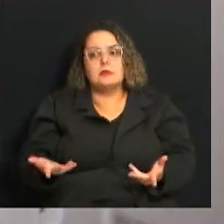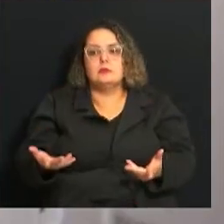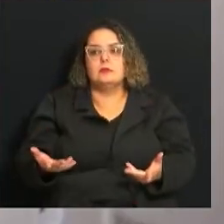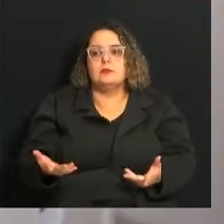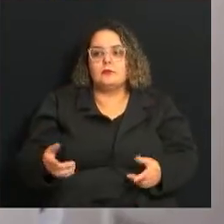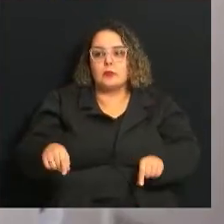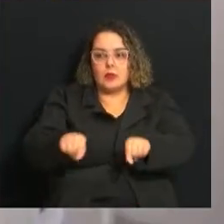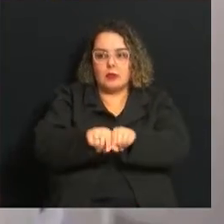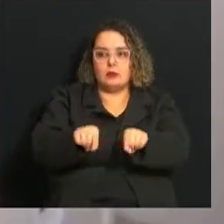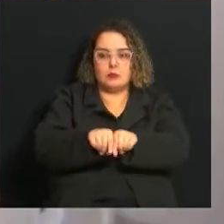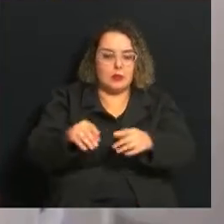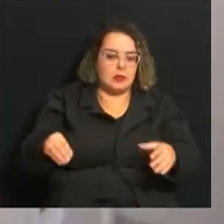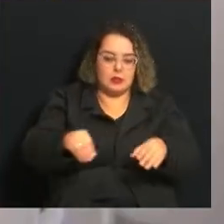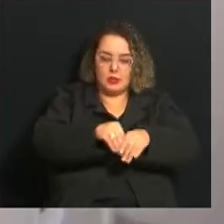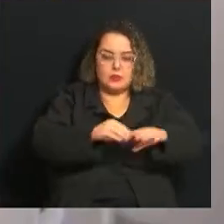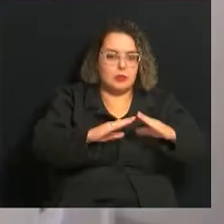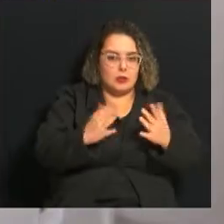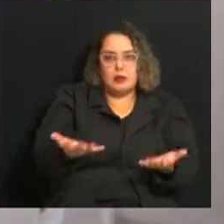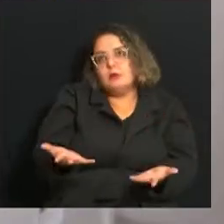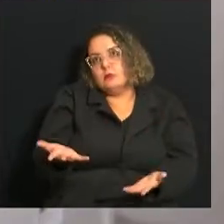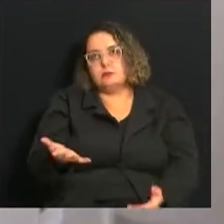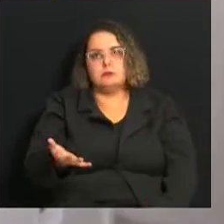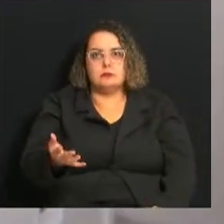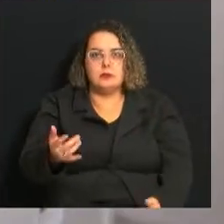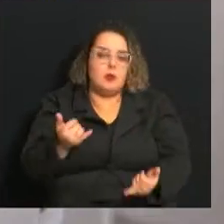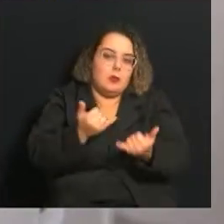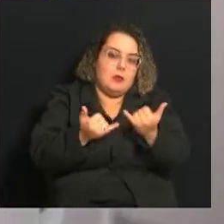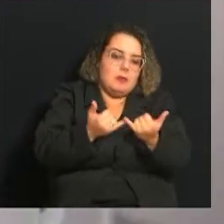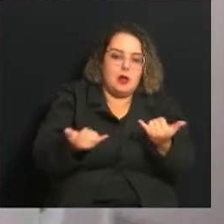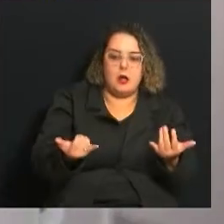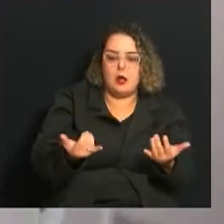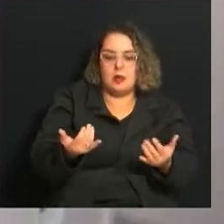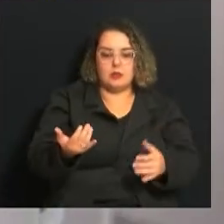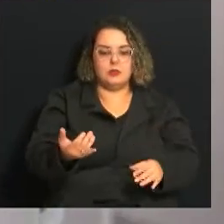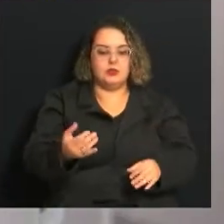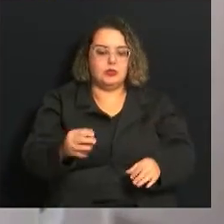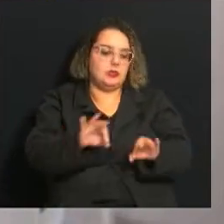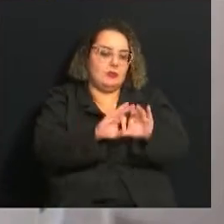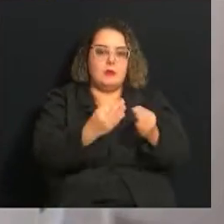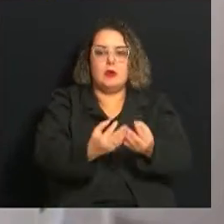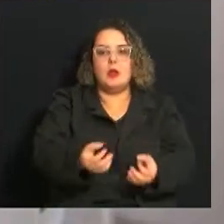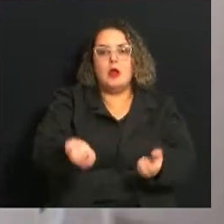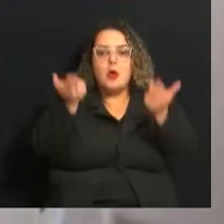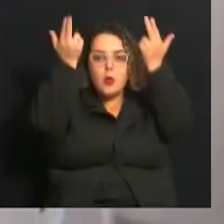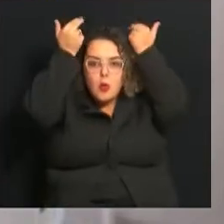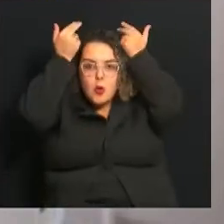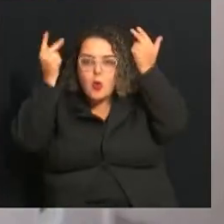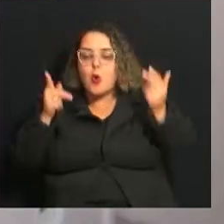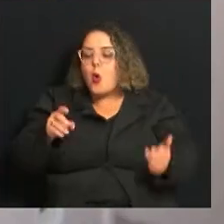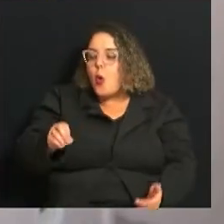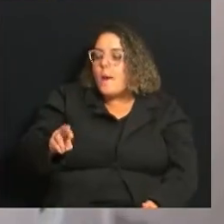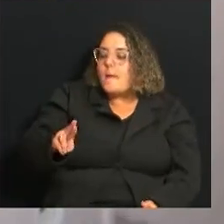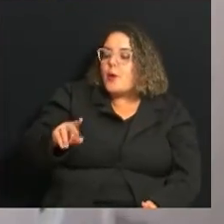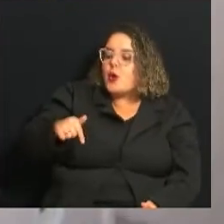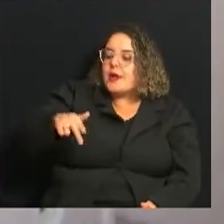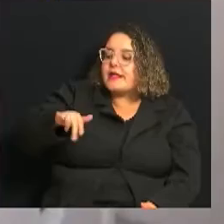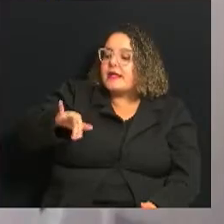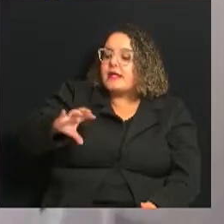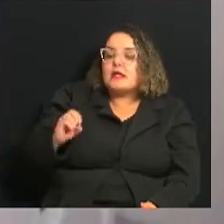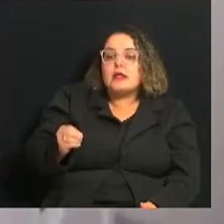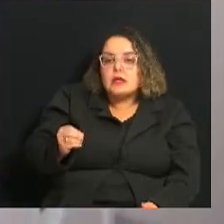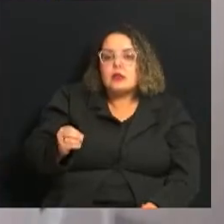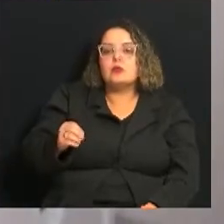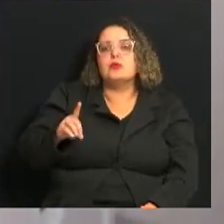tutor tem, né, considera aí uma parte da família, um membro da família, que é um coelho, um porquinho da Índia, uma chinchila,